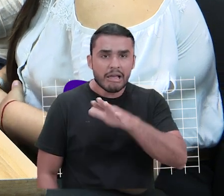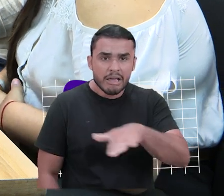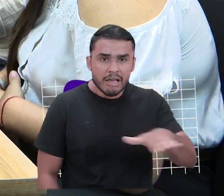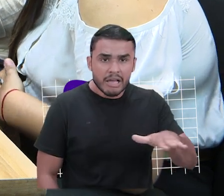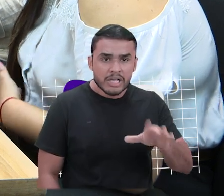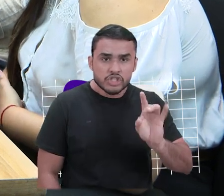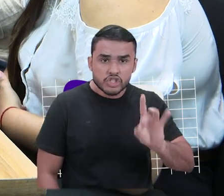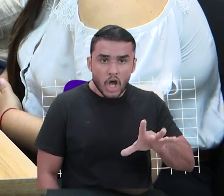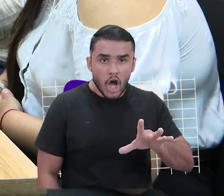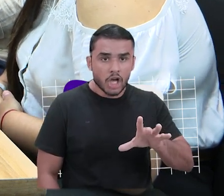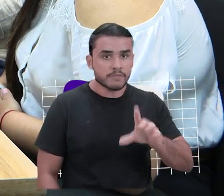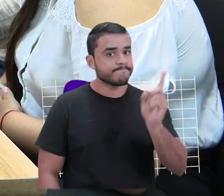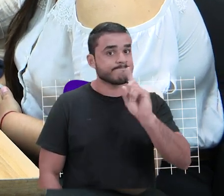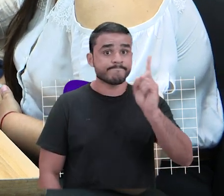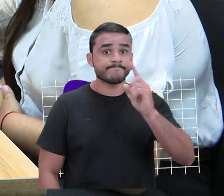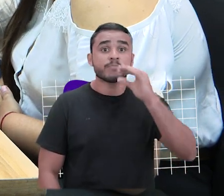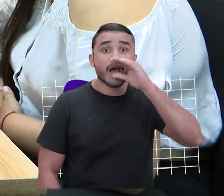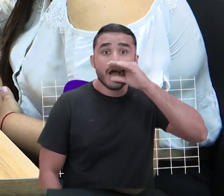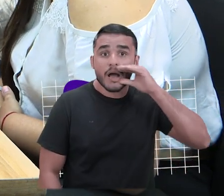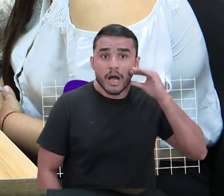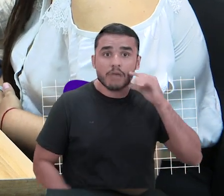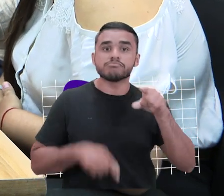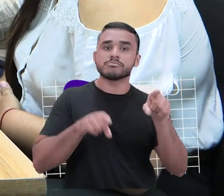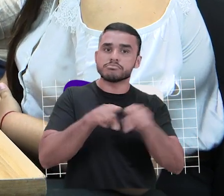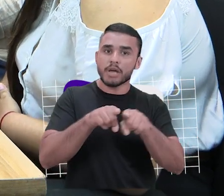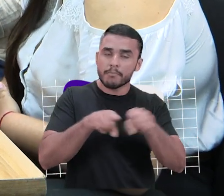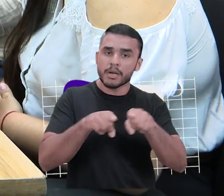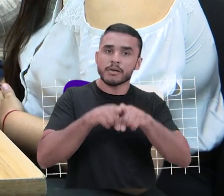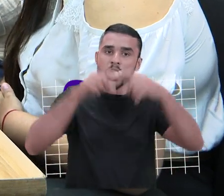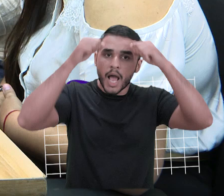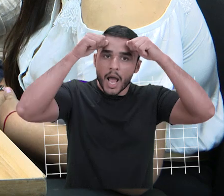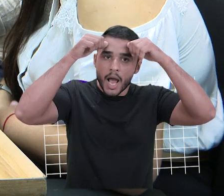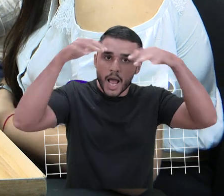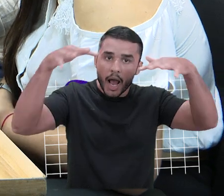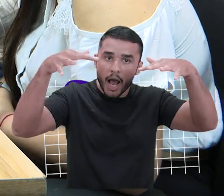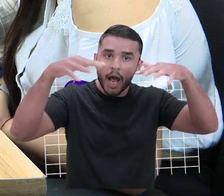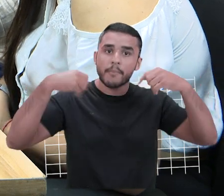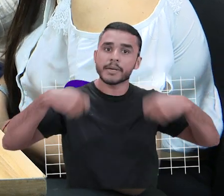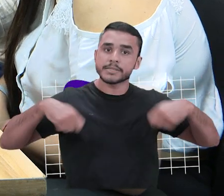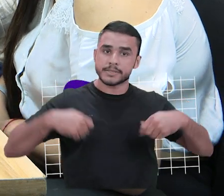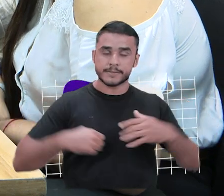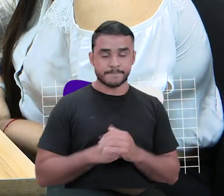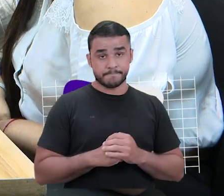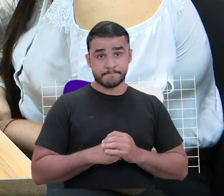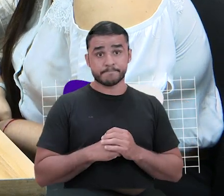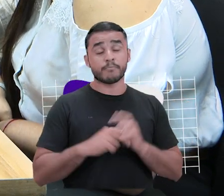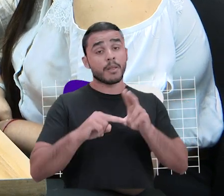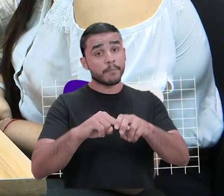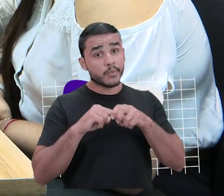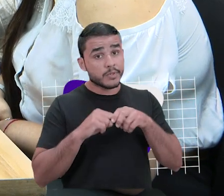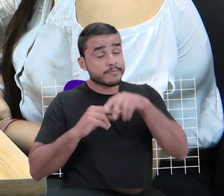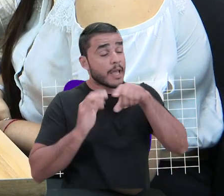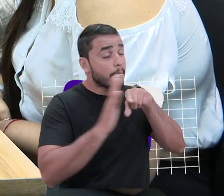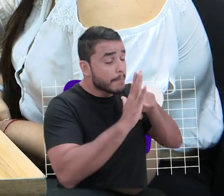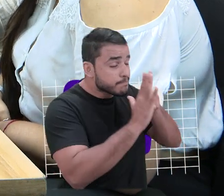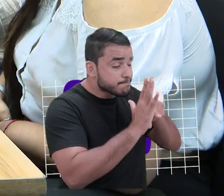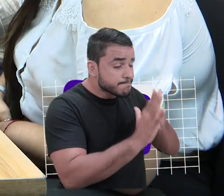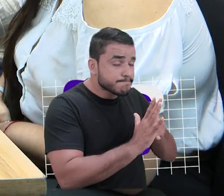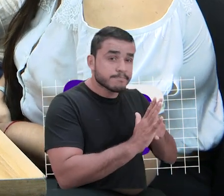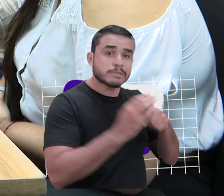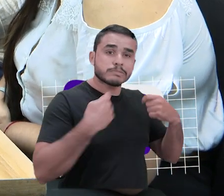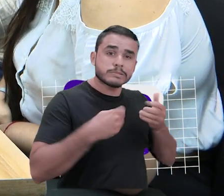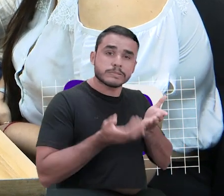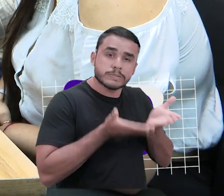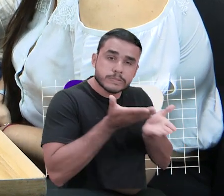para ele se entender e perceber isso, a gente começa a intervenção precoce, né? E assim, quando você falou das